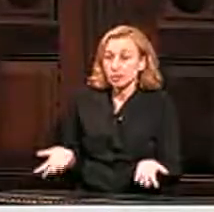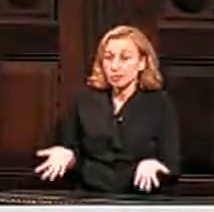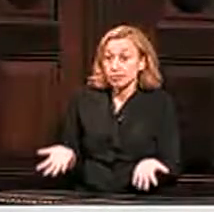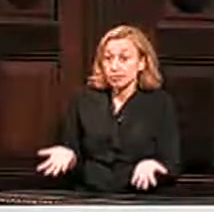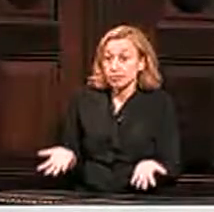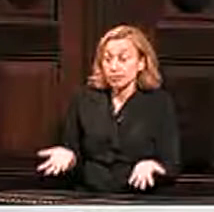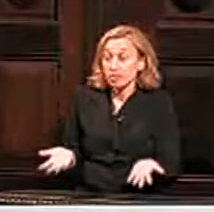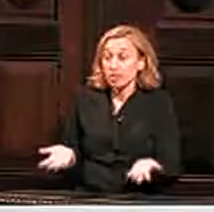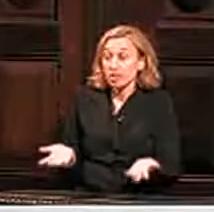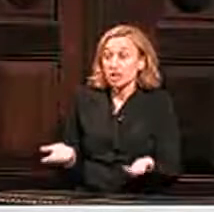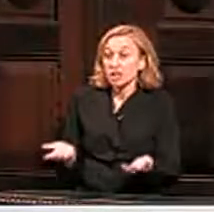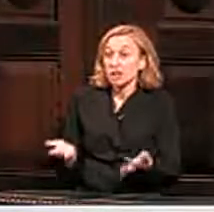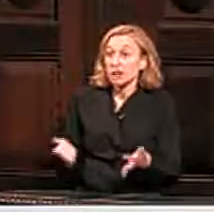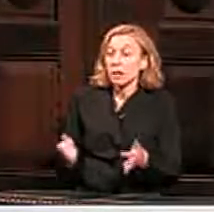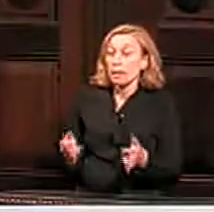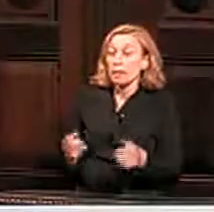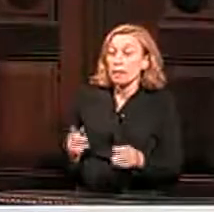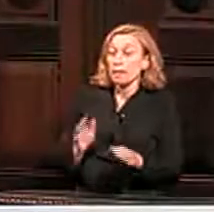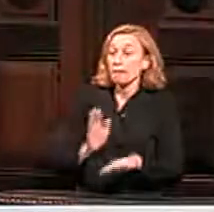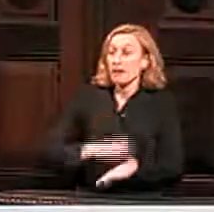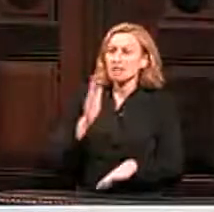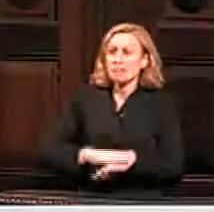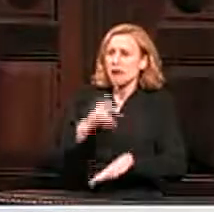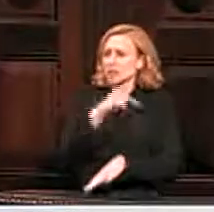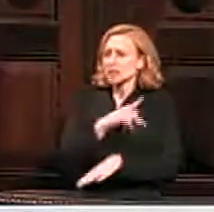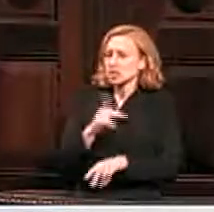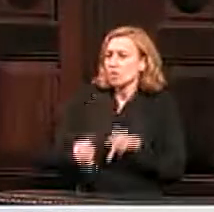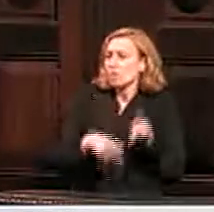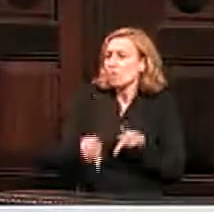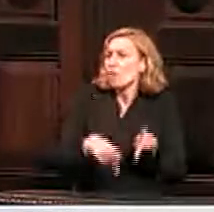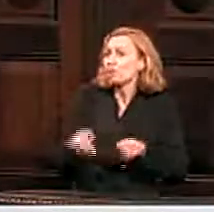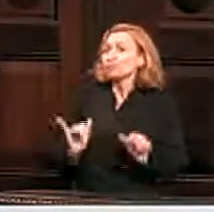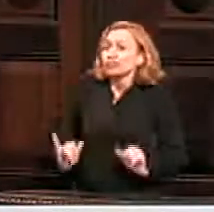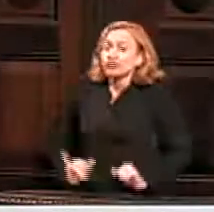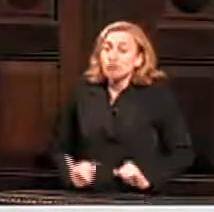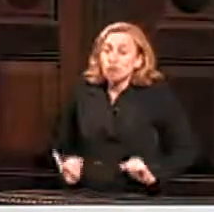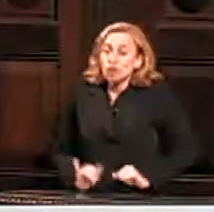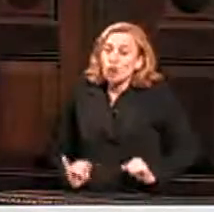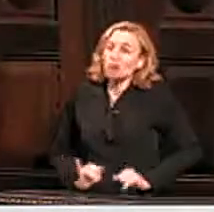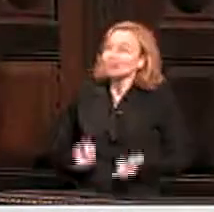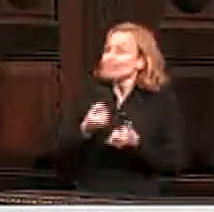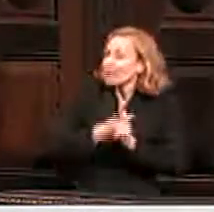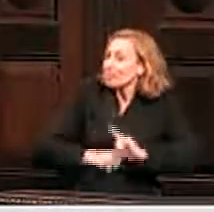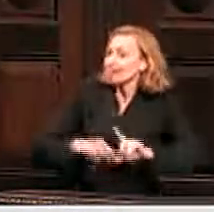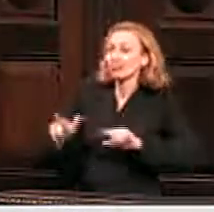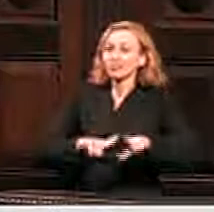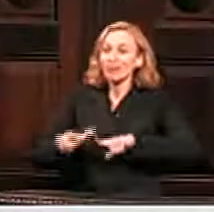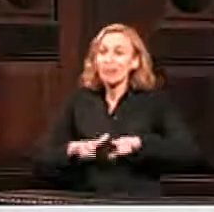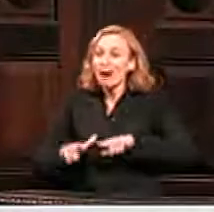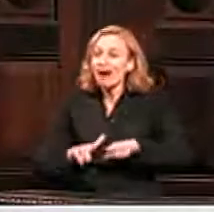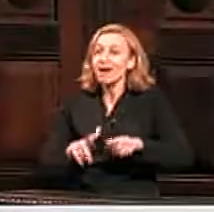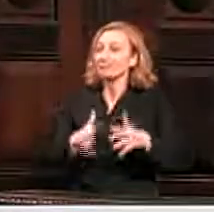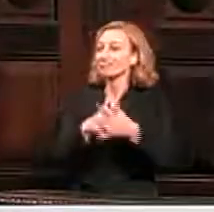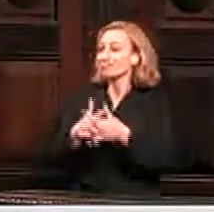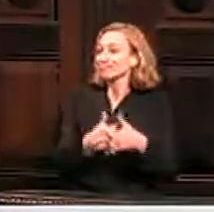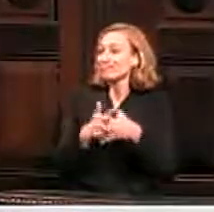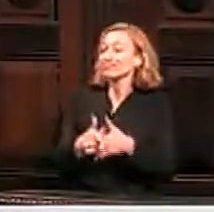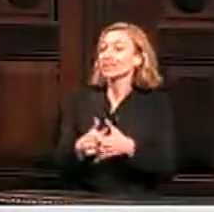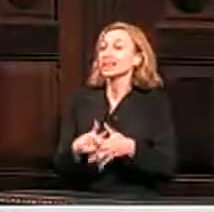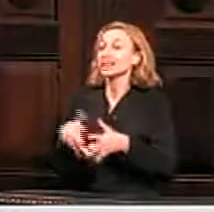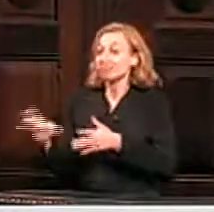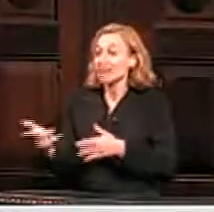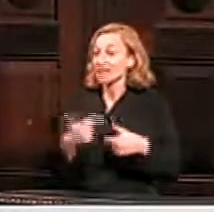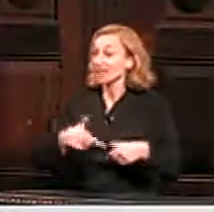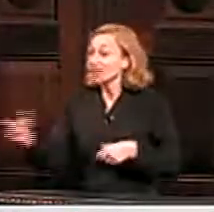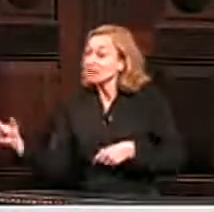mais apertado no pescoço daqueles que dependem do seu trabalho de transportadores,